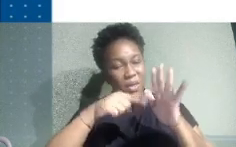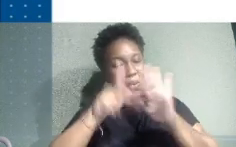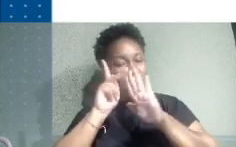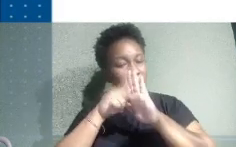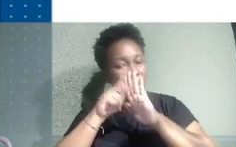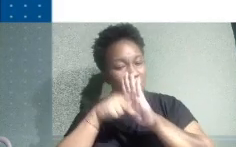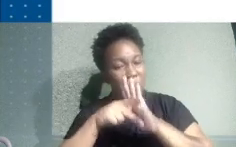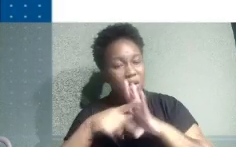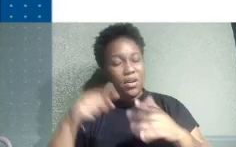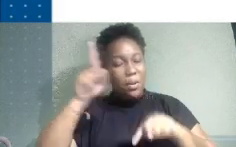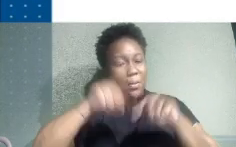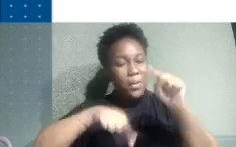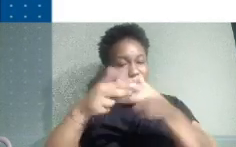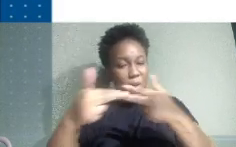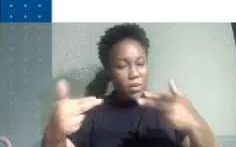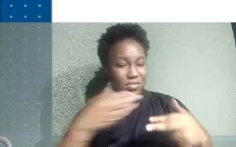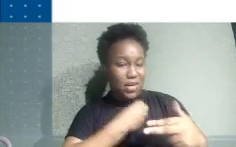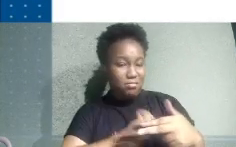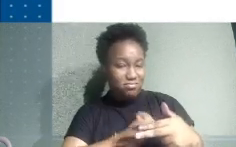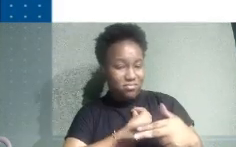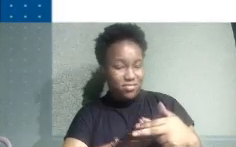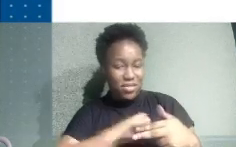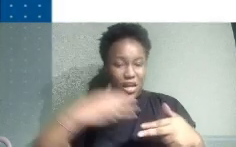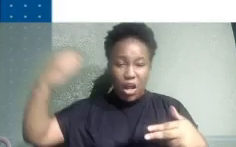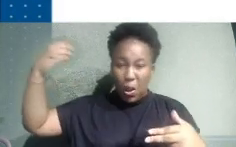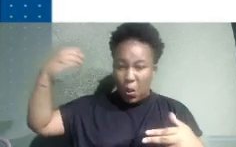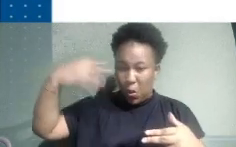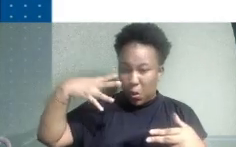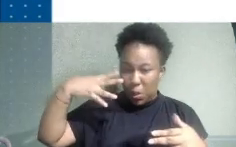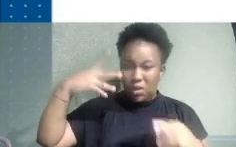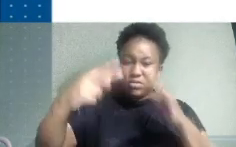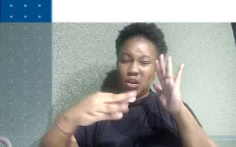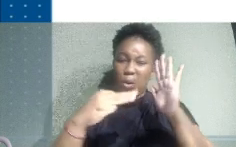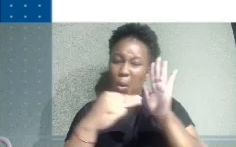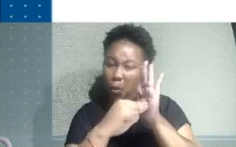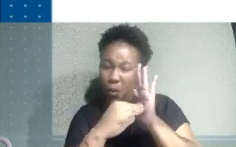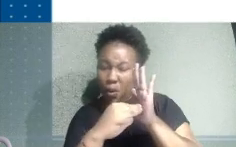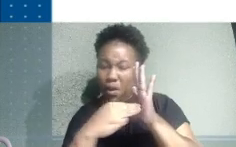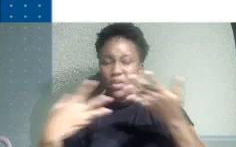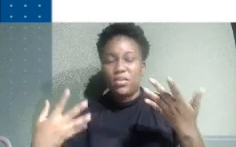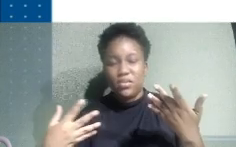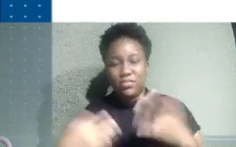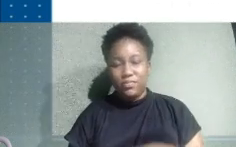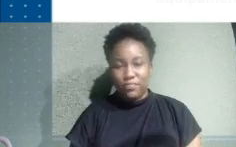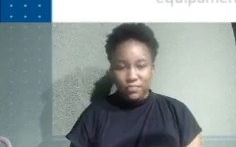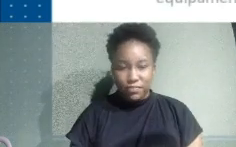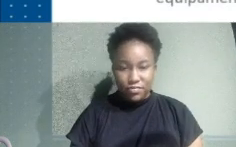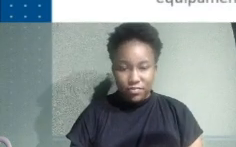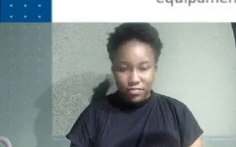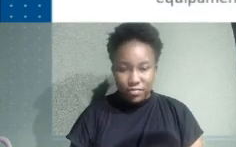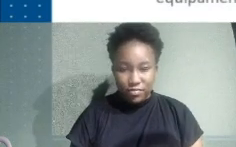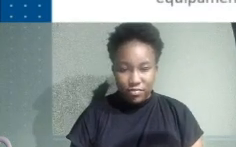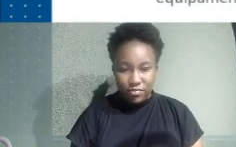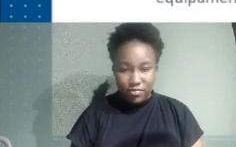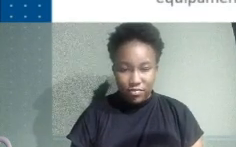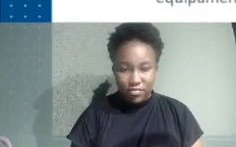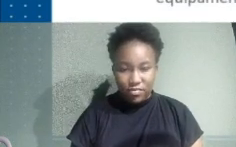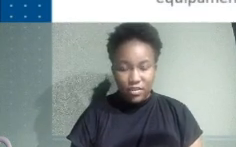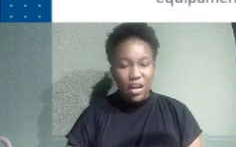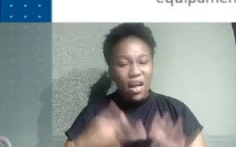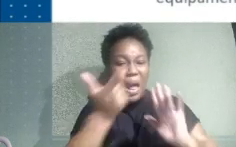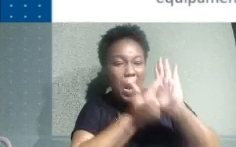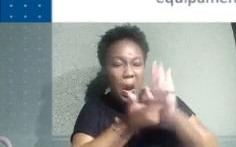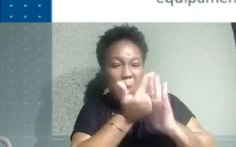representações dos elementos que estão contidos ali dentro. Lâmpada, tomada, interruptor e por aí vai. Então a nossa planta baixa ela vai